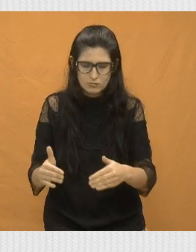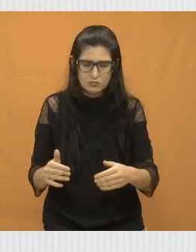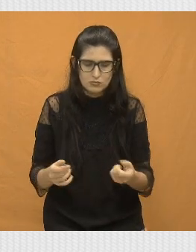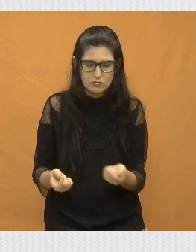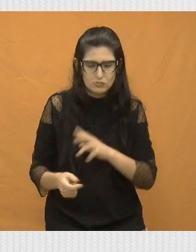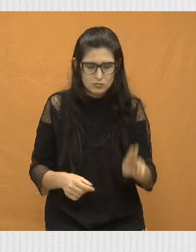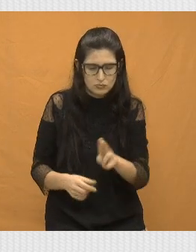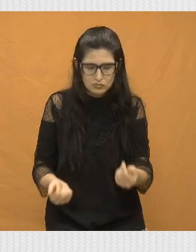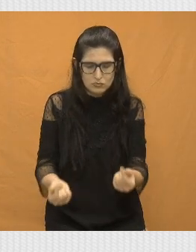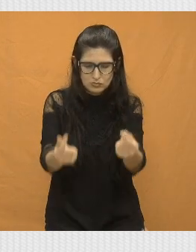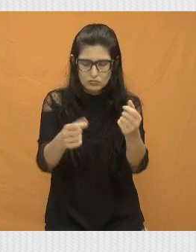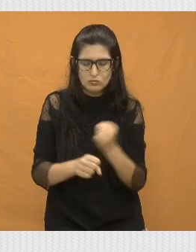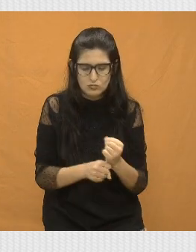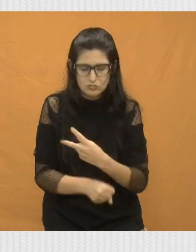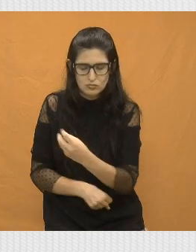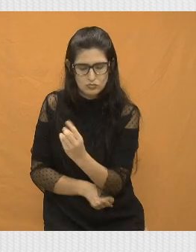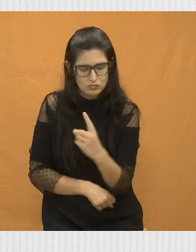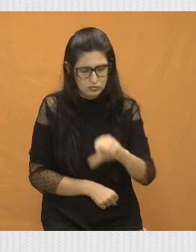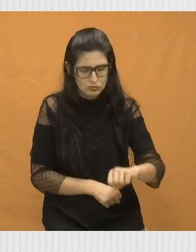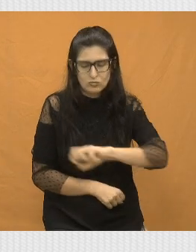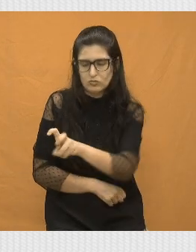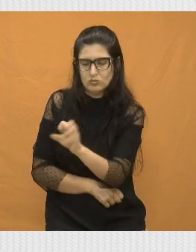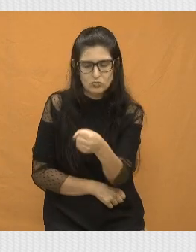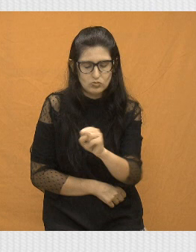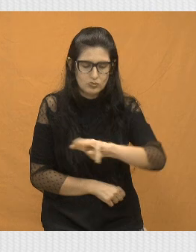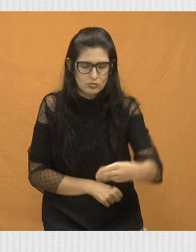orçamentária 2019 em